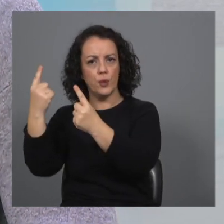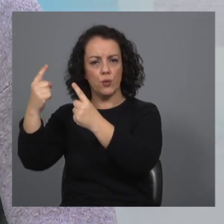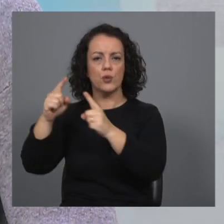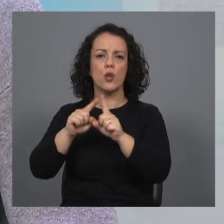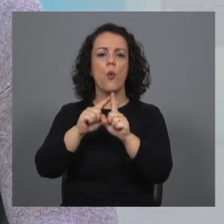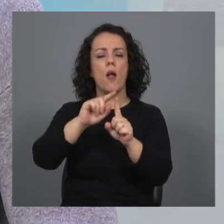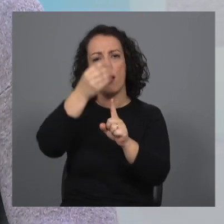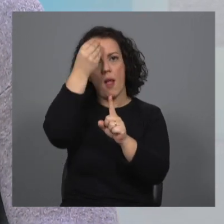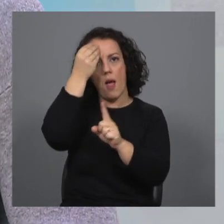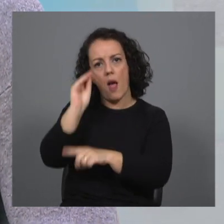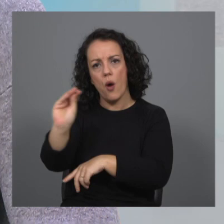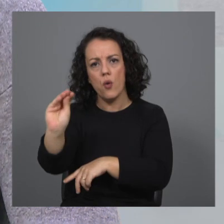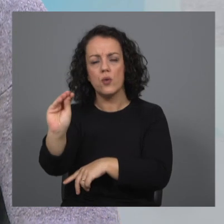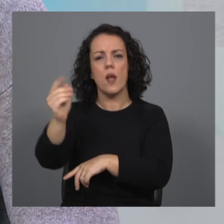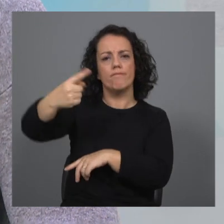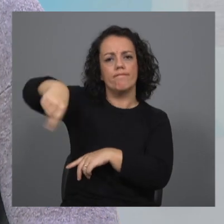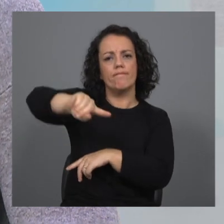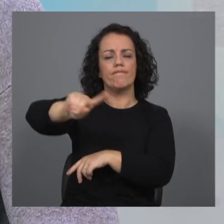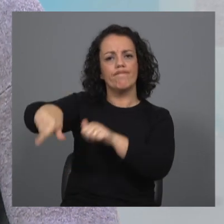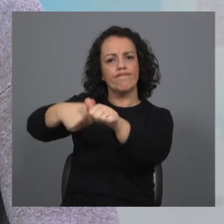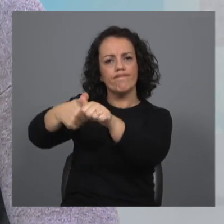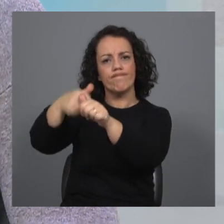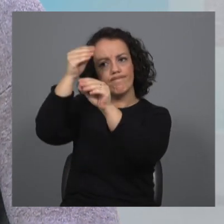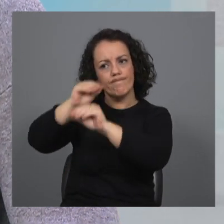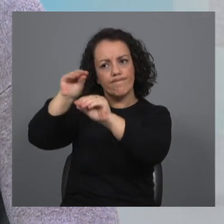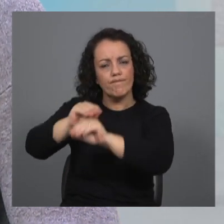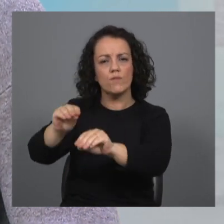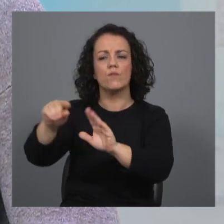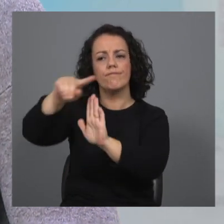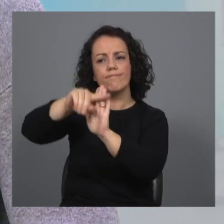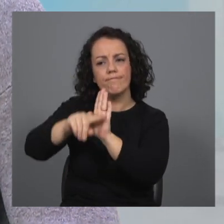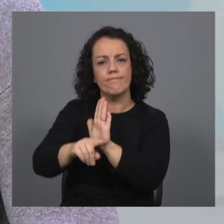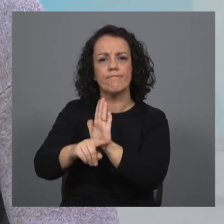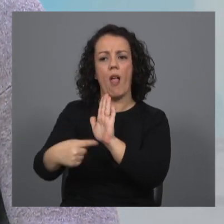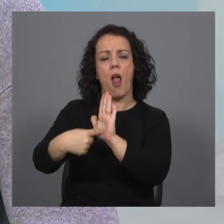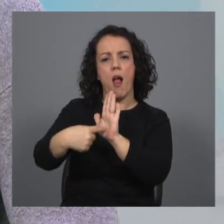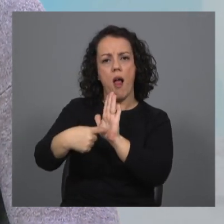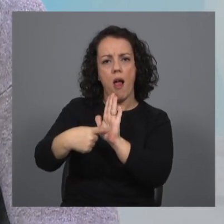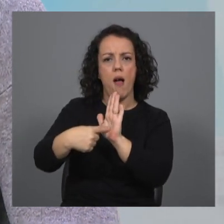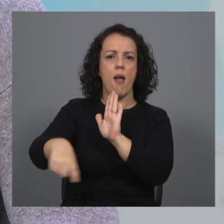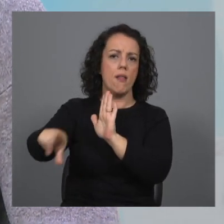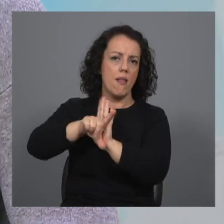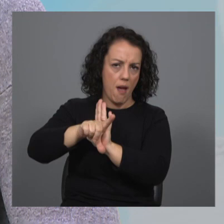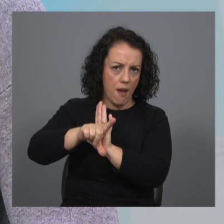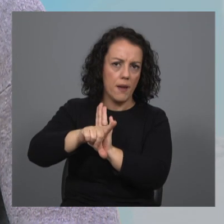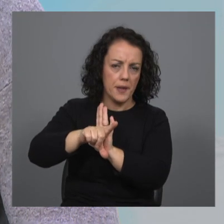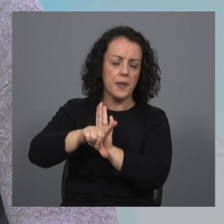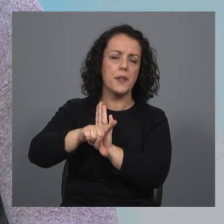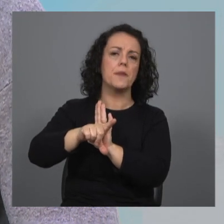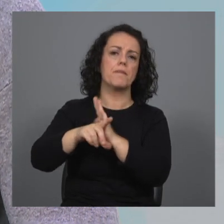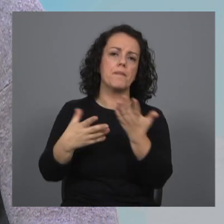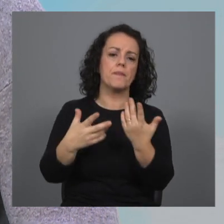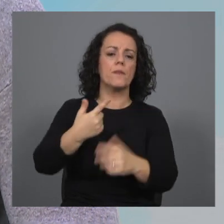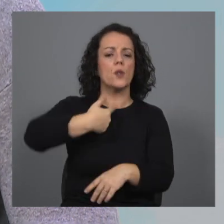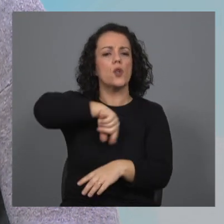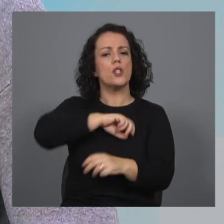advocacy junto das organizações, de clarificar questões que estão previstas na lei, e, portanto, o nosso